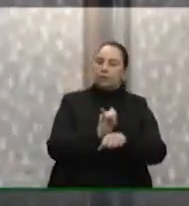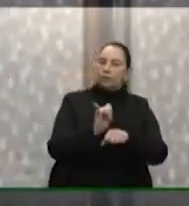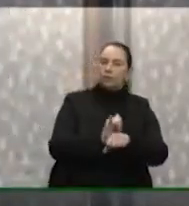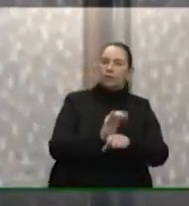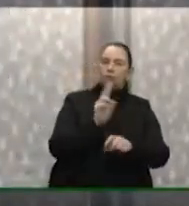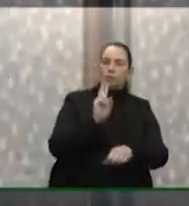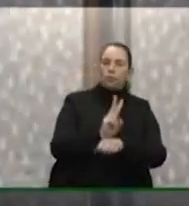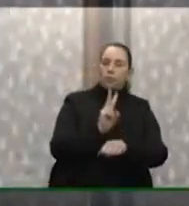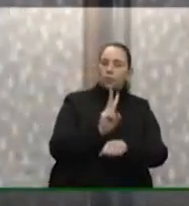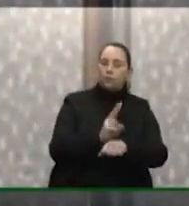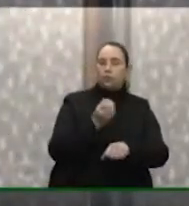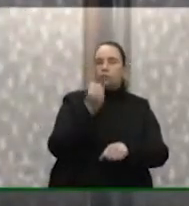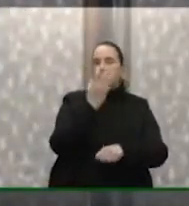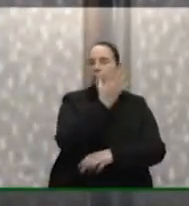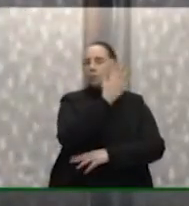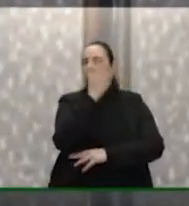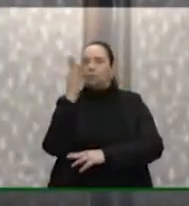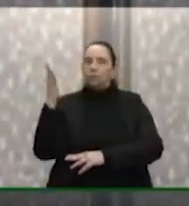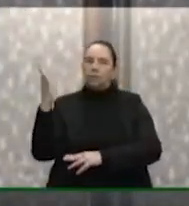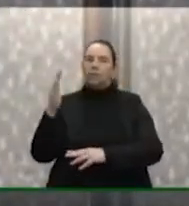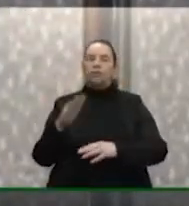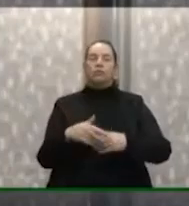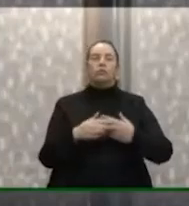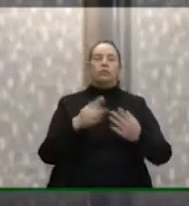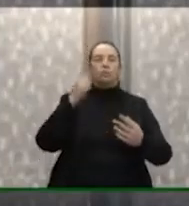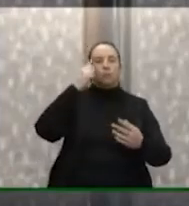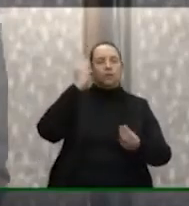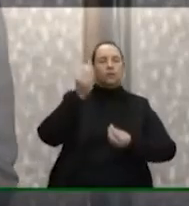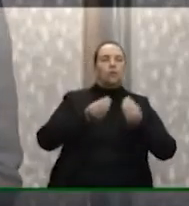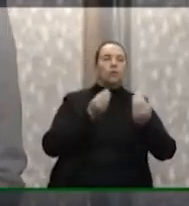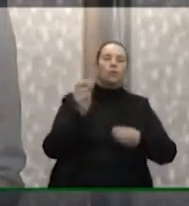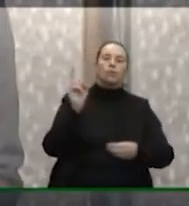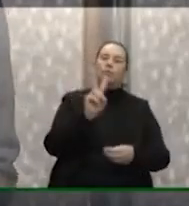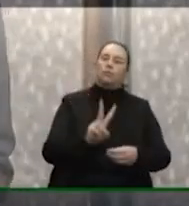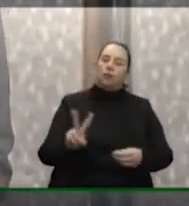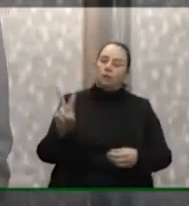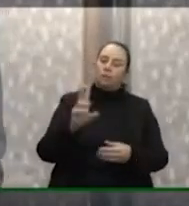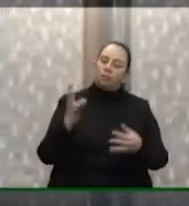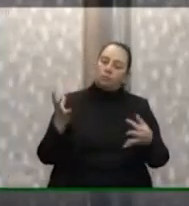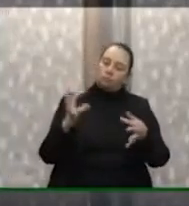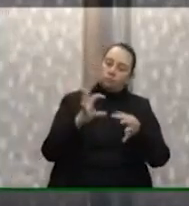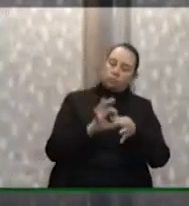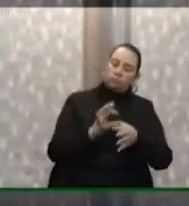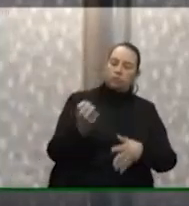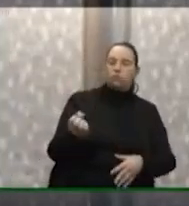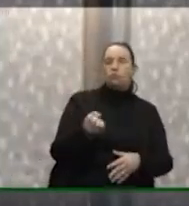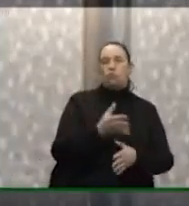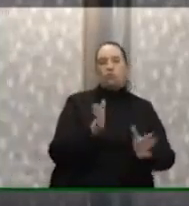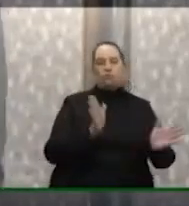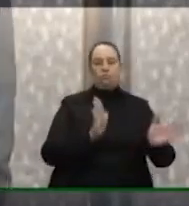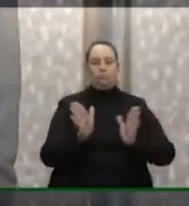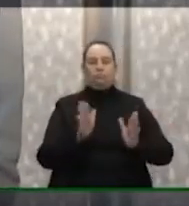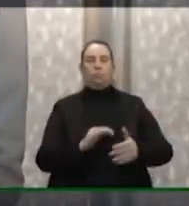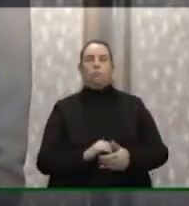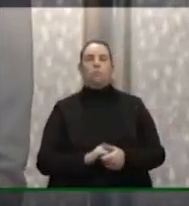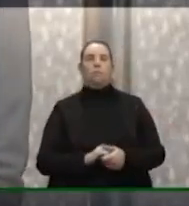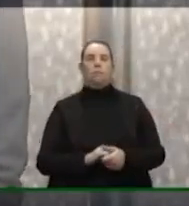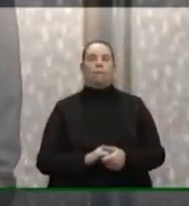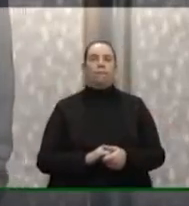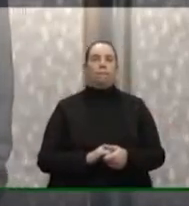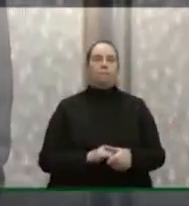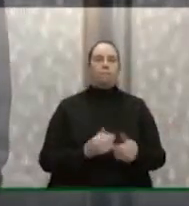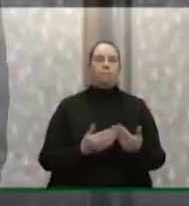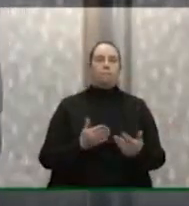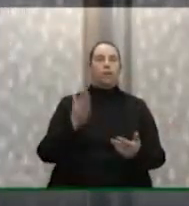meio ambiente e estratégica pensando uma via Mão vinculada aos novos tempos que sá rumo que